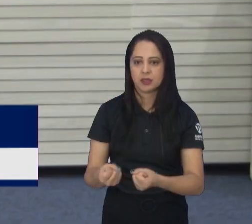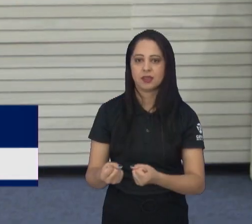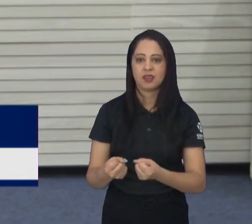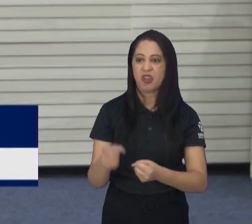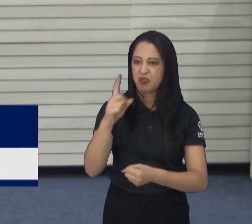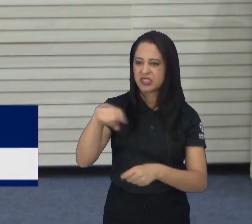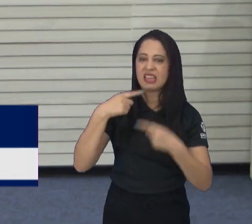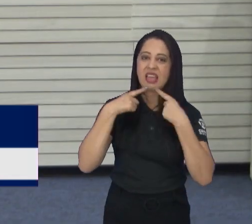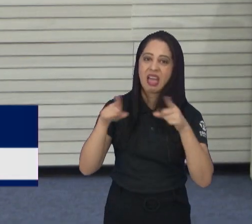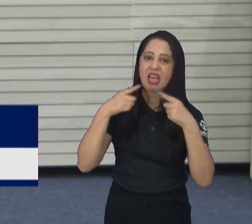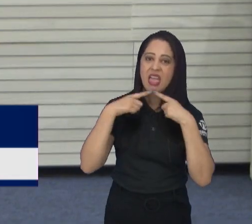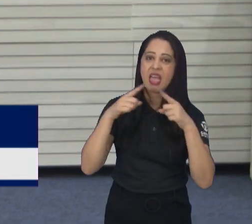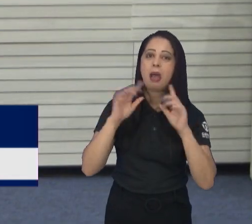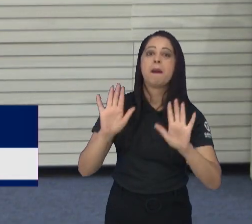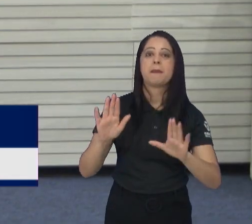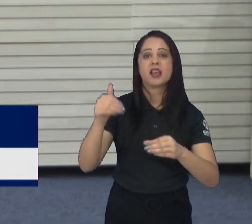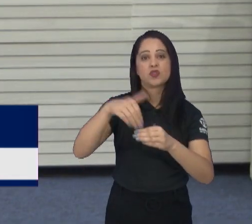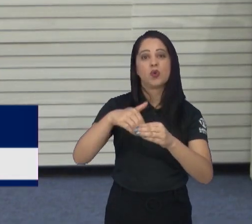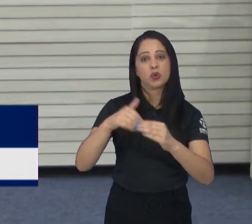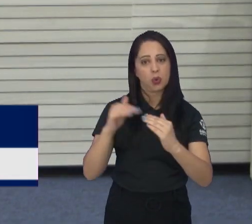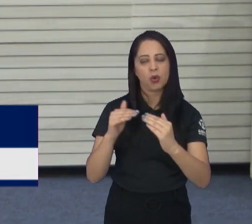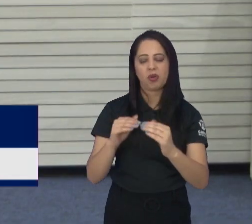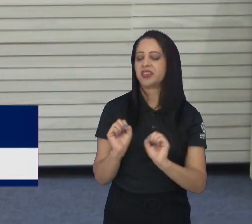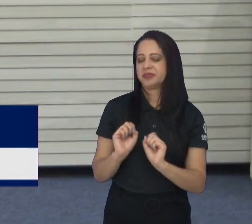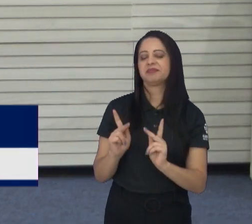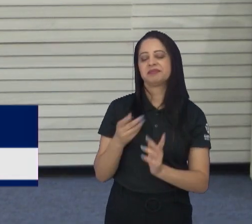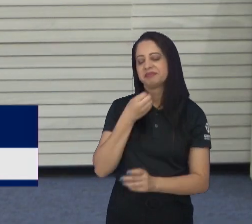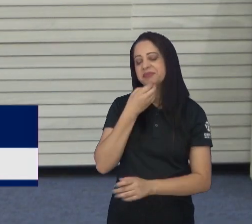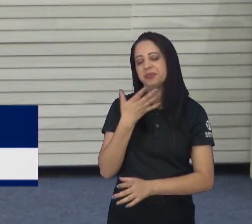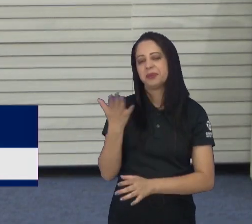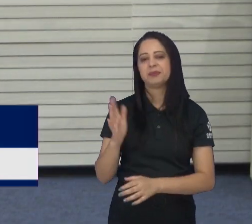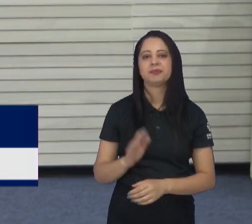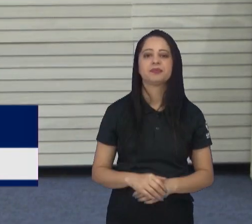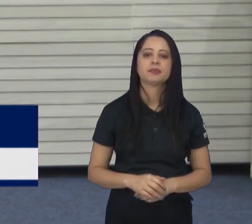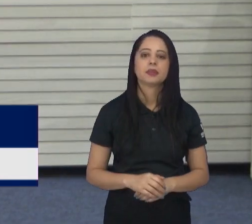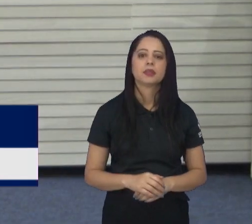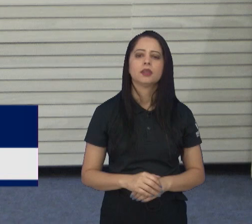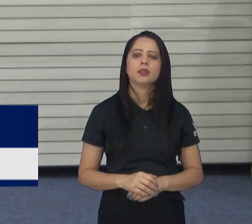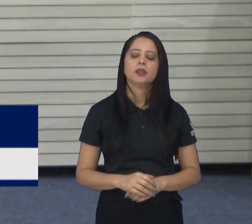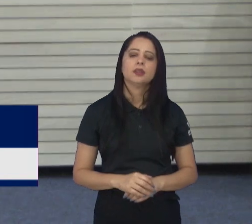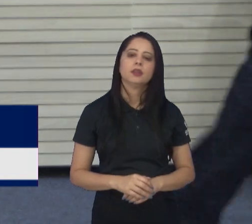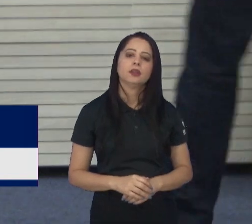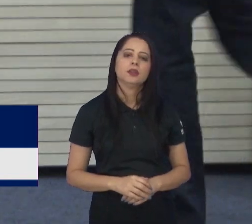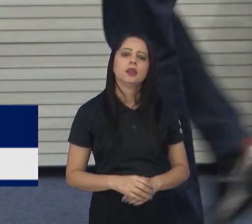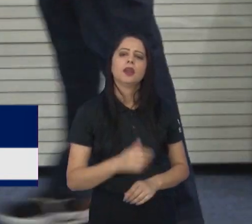e acabaram votando favorável ao projeto, que bom. Senhor presidente, eu